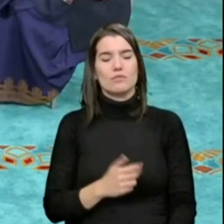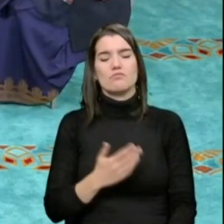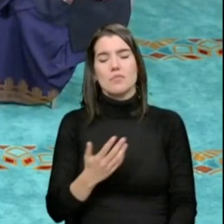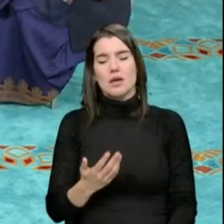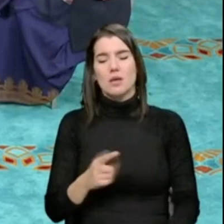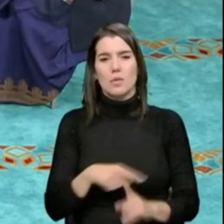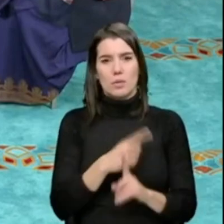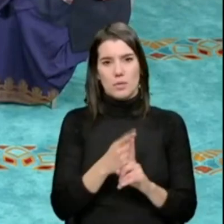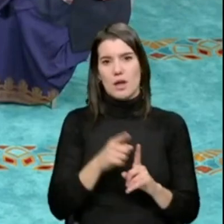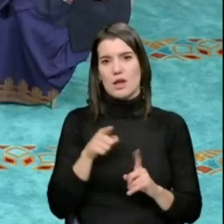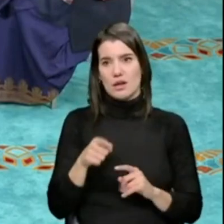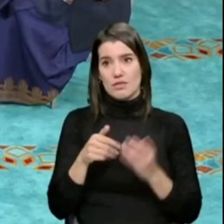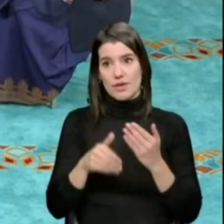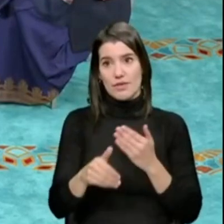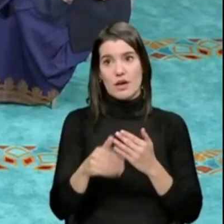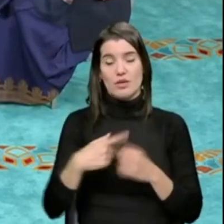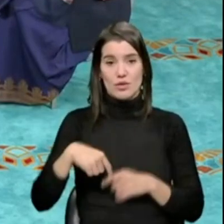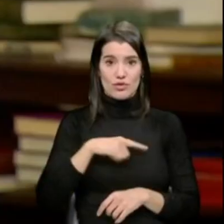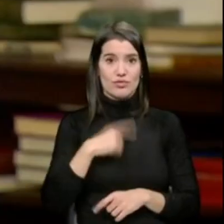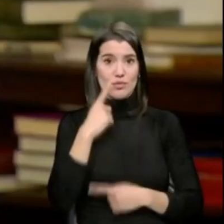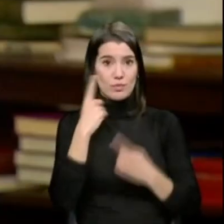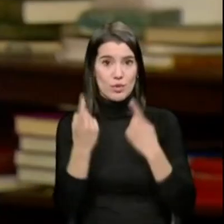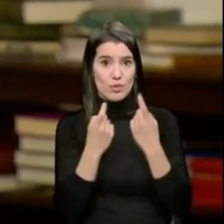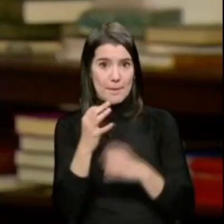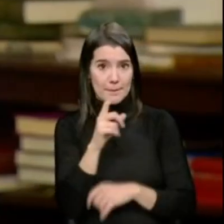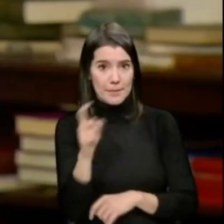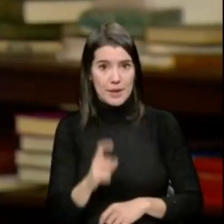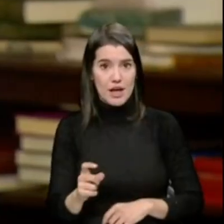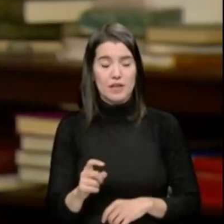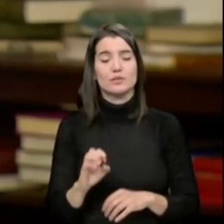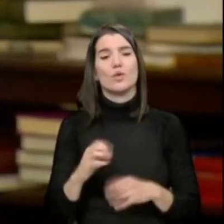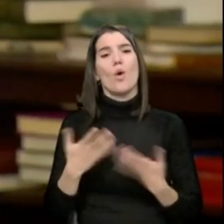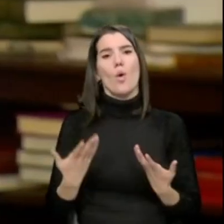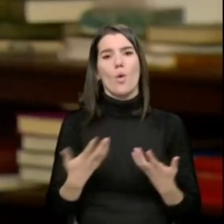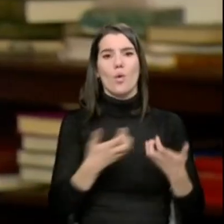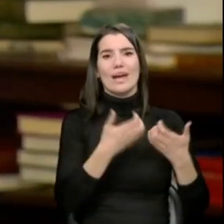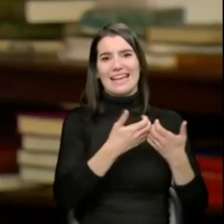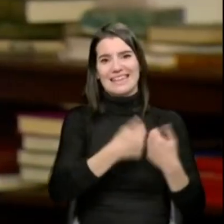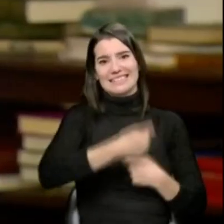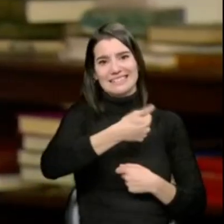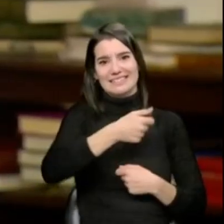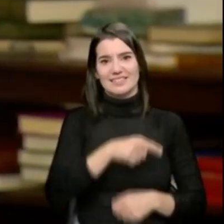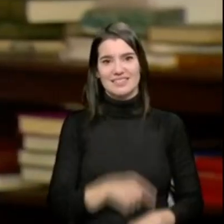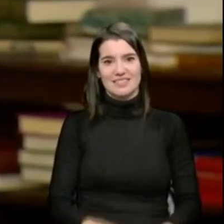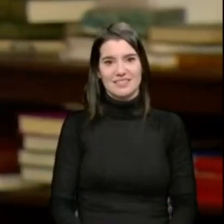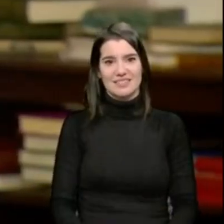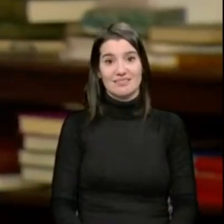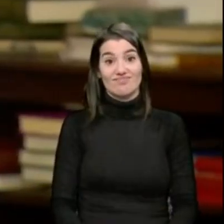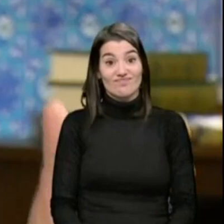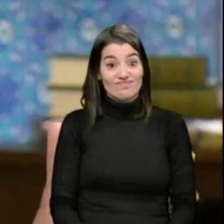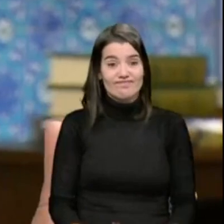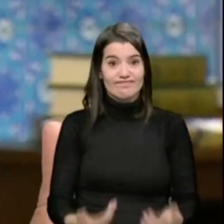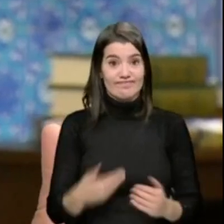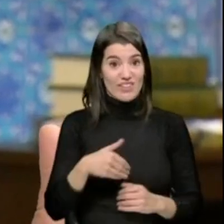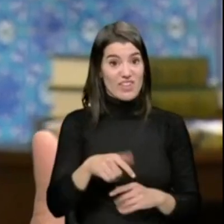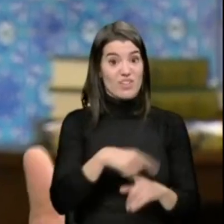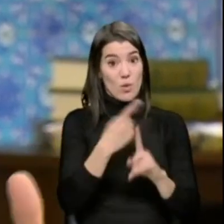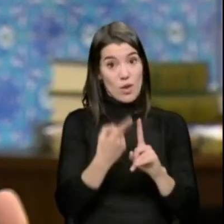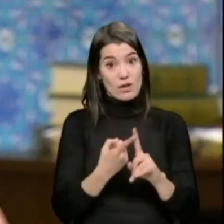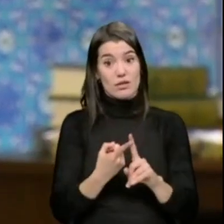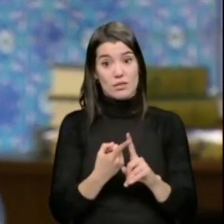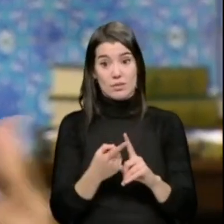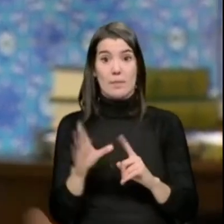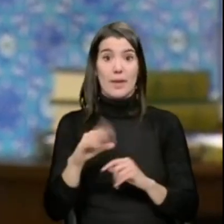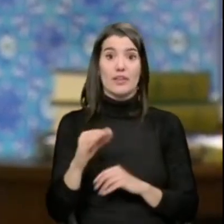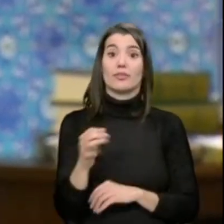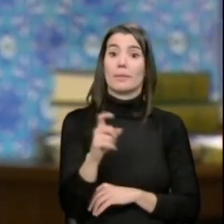vamos procurar a paz ou vamos privilegiar a guerra? Vem aí um ano mais pacífico ou